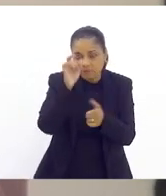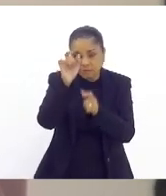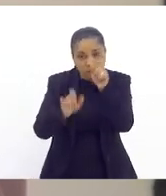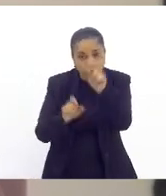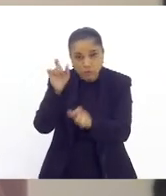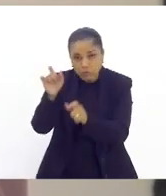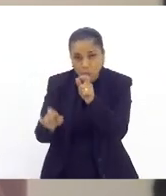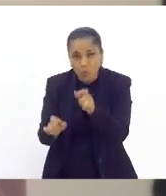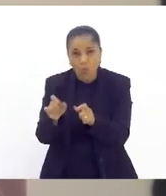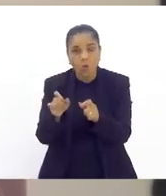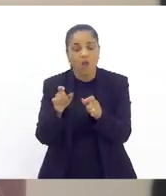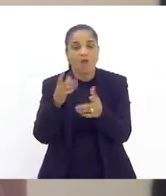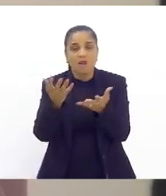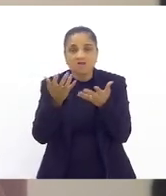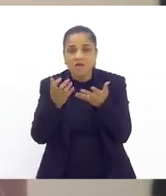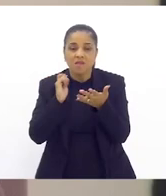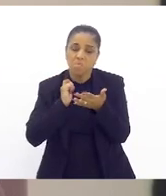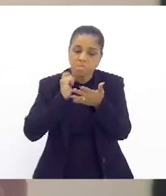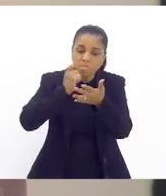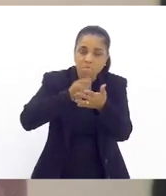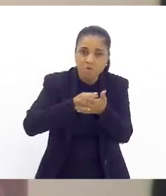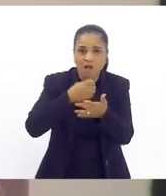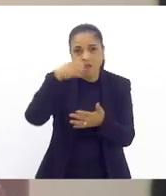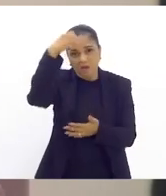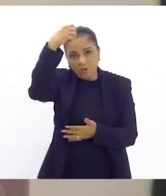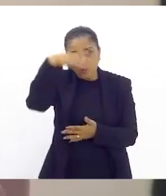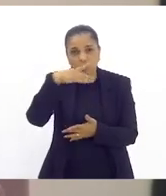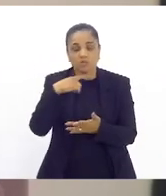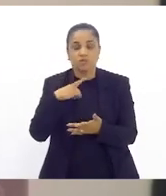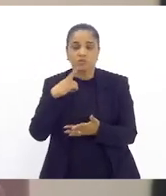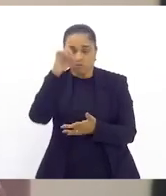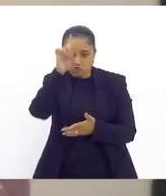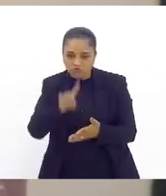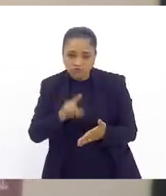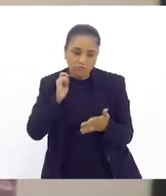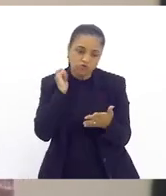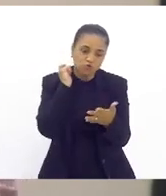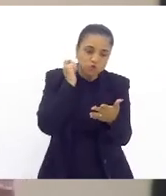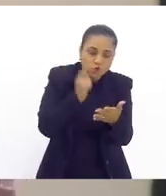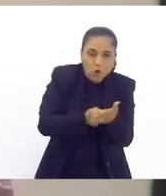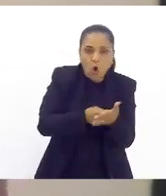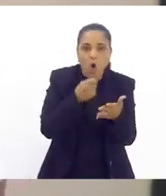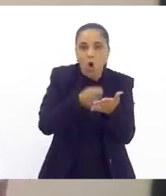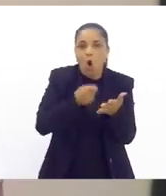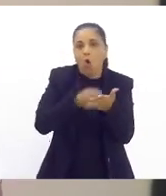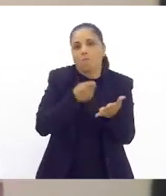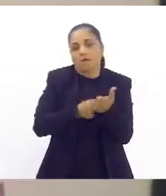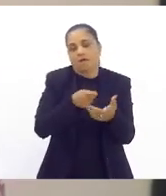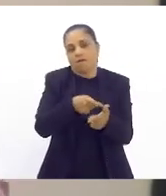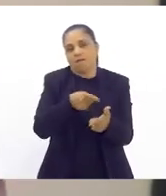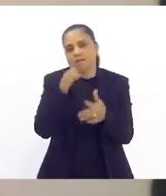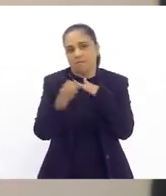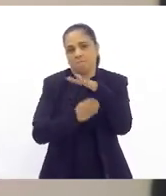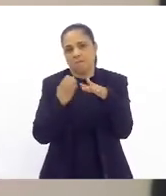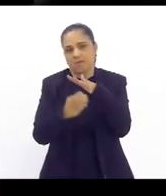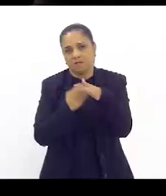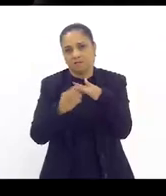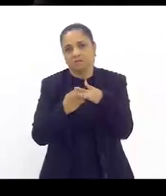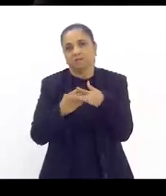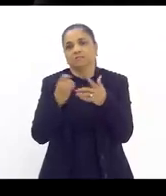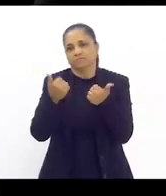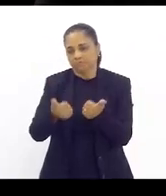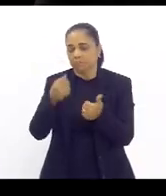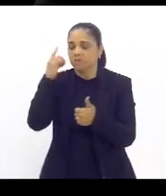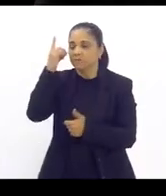sair da informalidade querem pagar luz e ter o direito de cobrar a agência é só isso presidente Obrigado Deputado